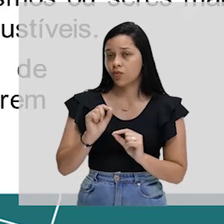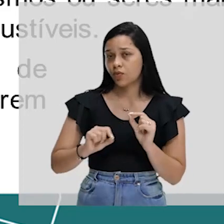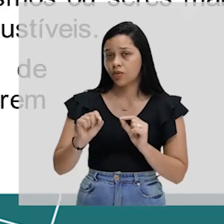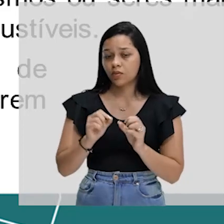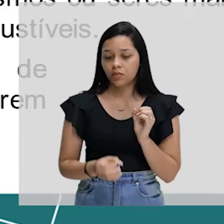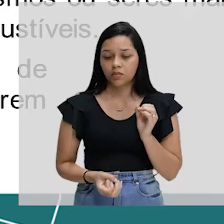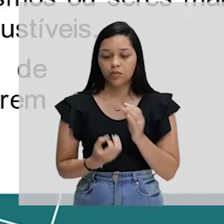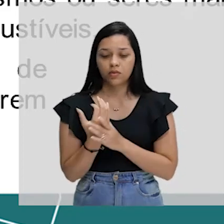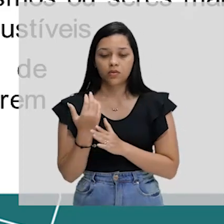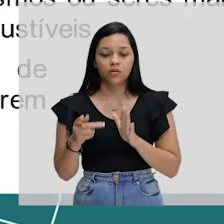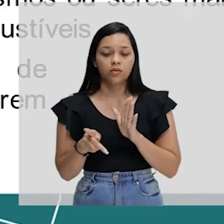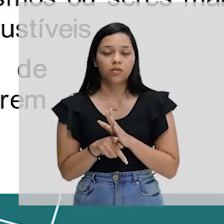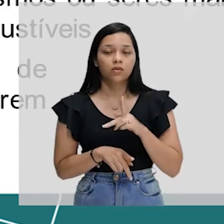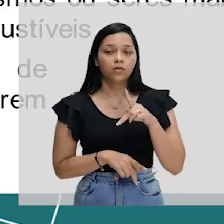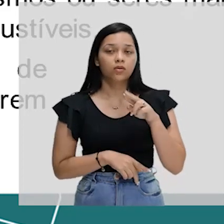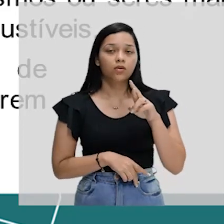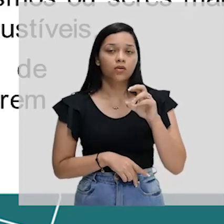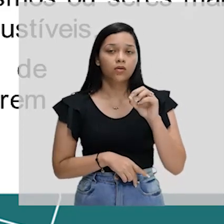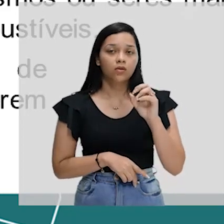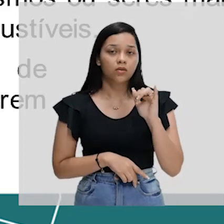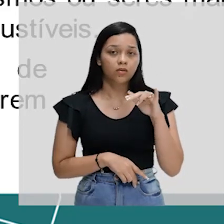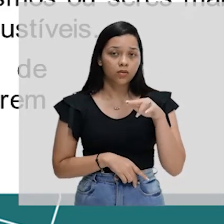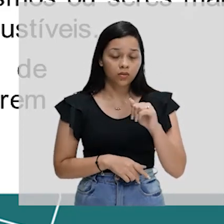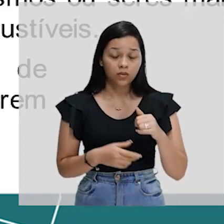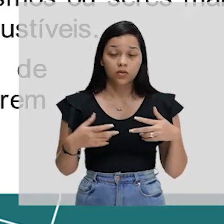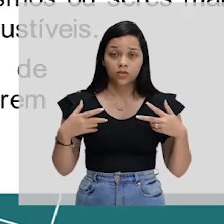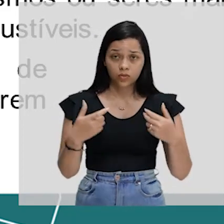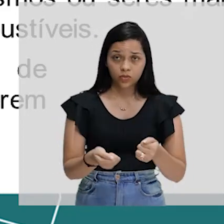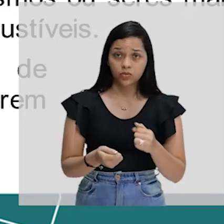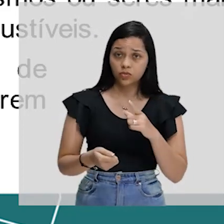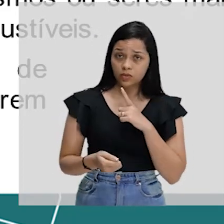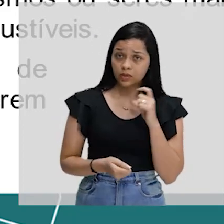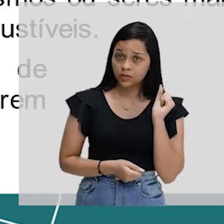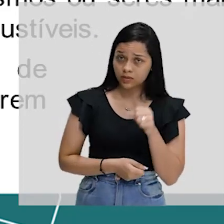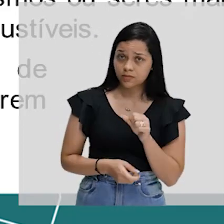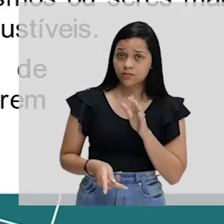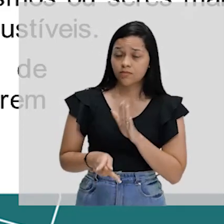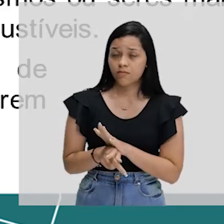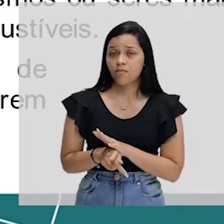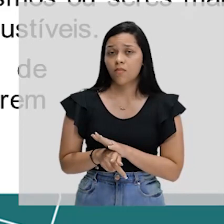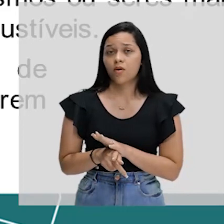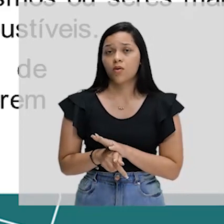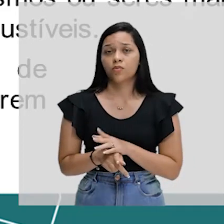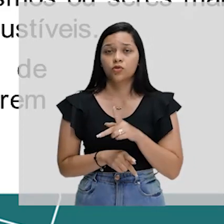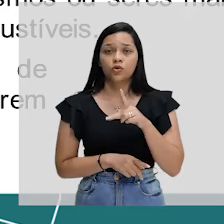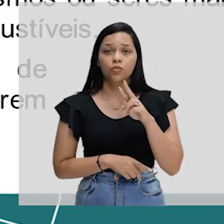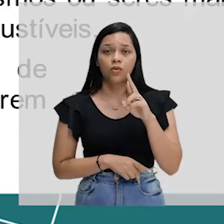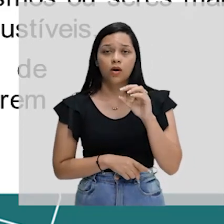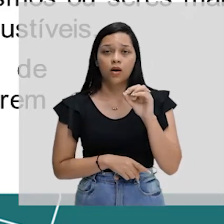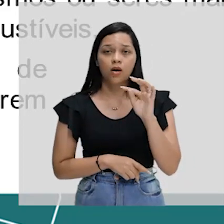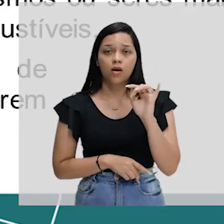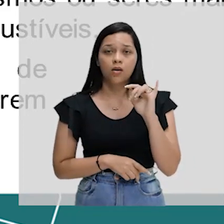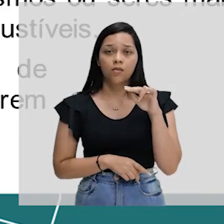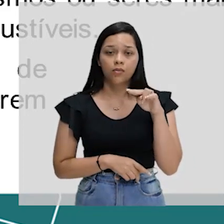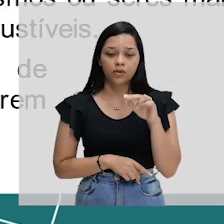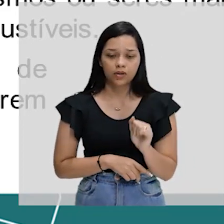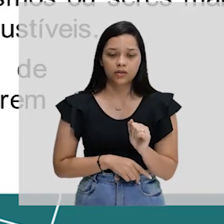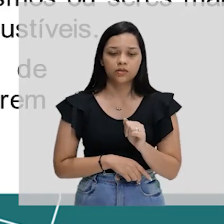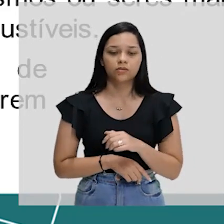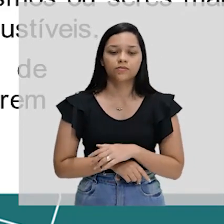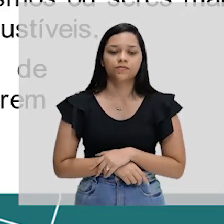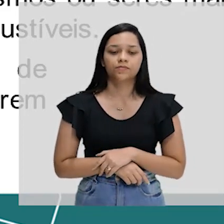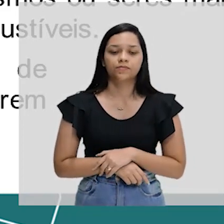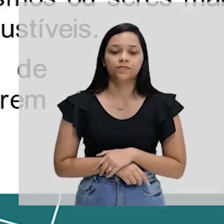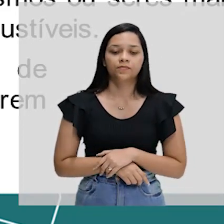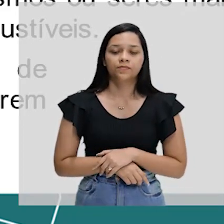produção de uma proteína de interesse. Vamos lembrar que todo gene ele resulta na produção de uma proteína, certo? Vamos